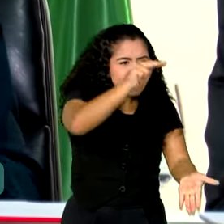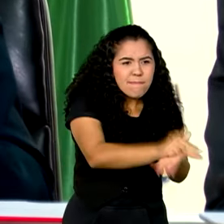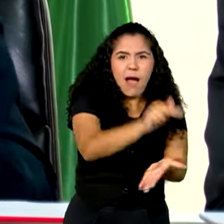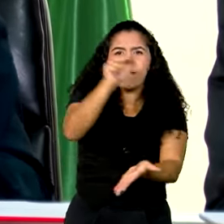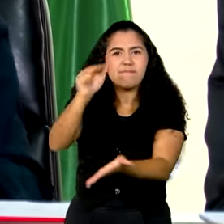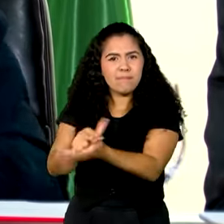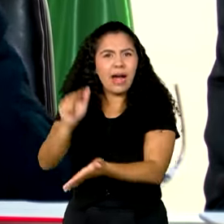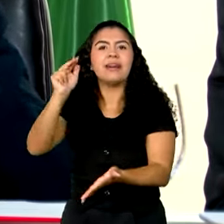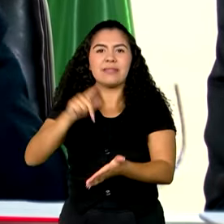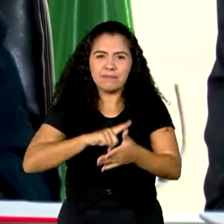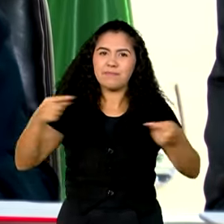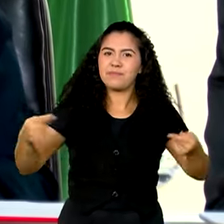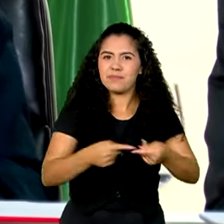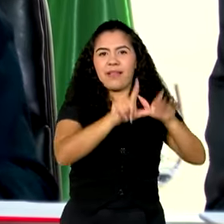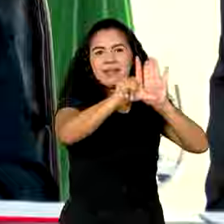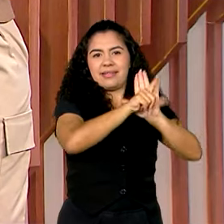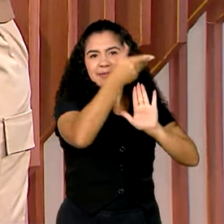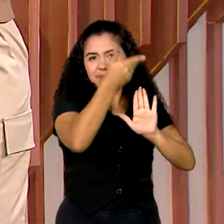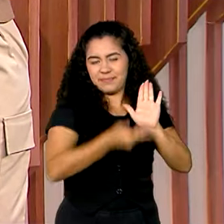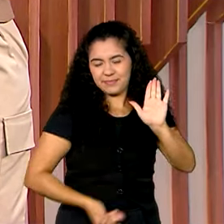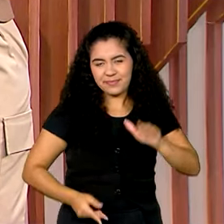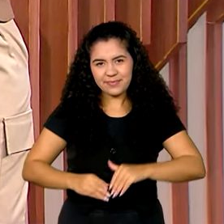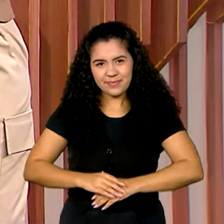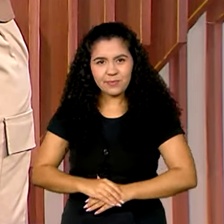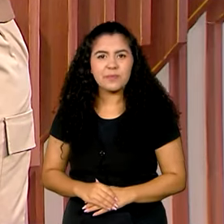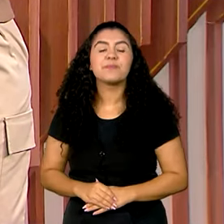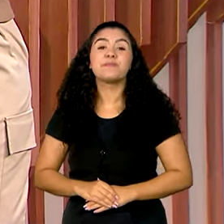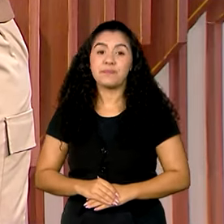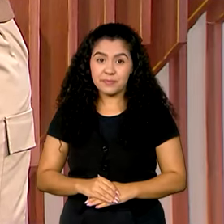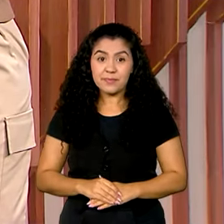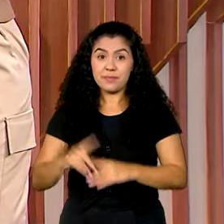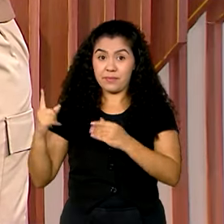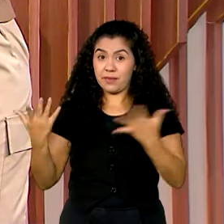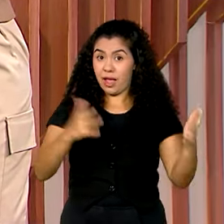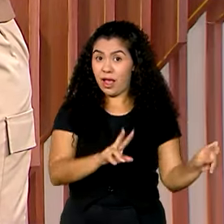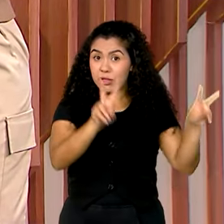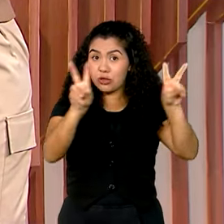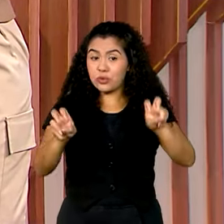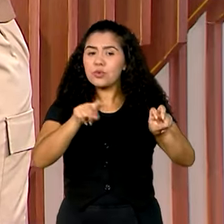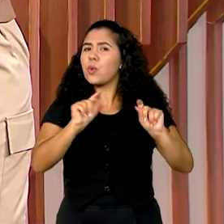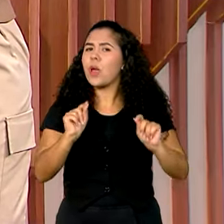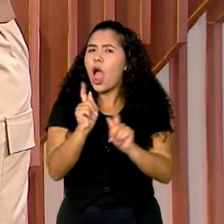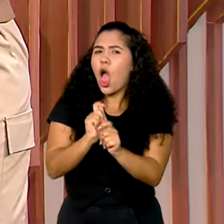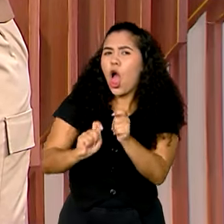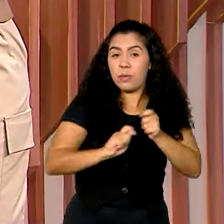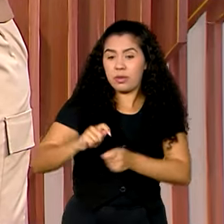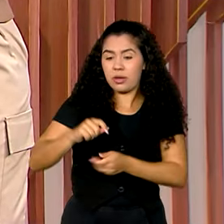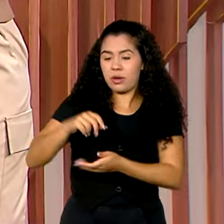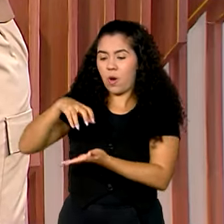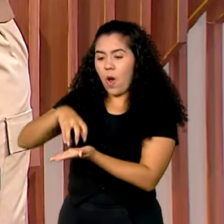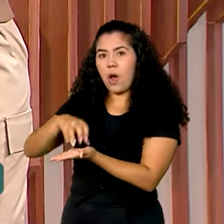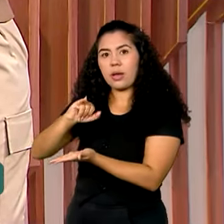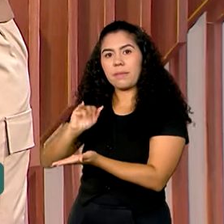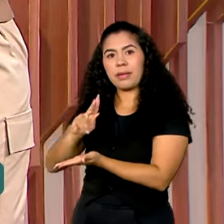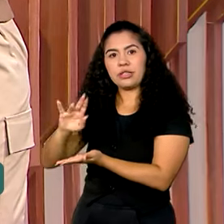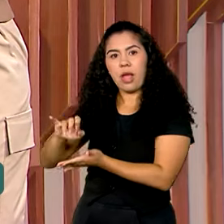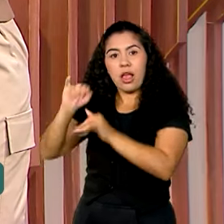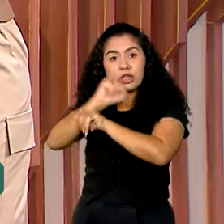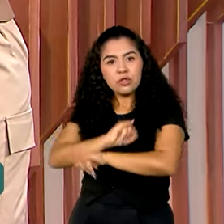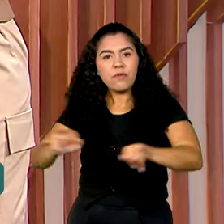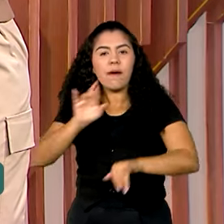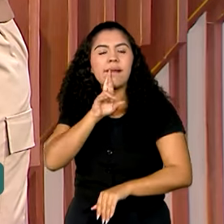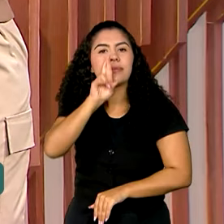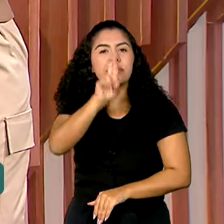consagradas numa legislação brasileira. E o nosso assunto agora é economia, isso porque o IBGE divulgou o resultado